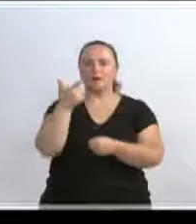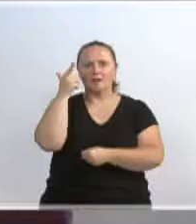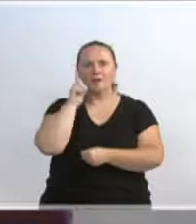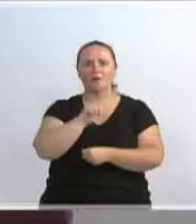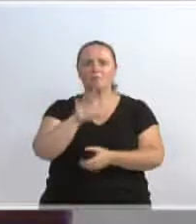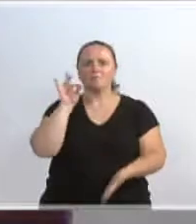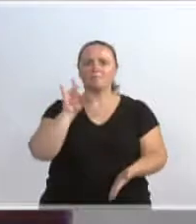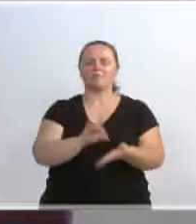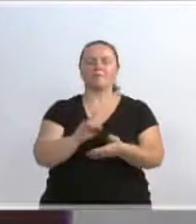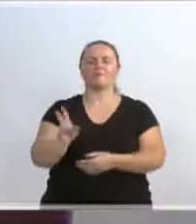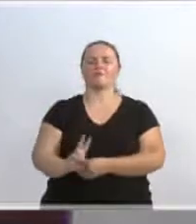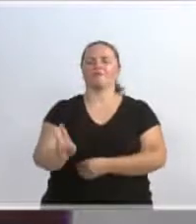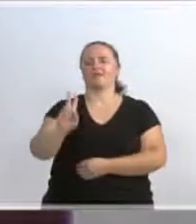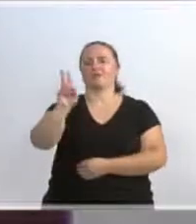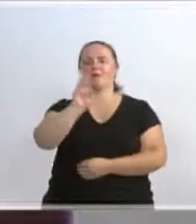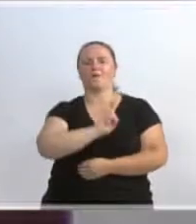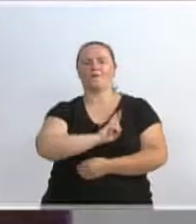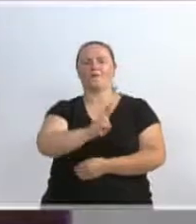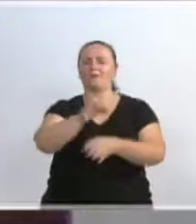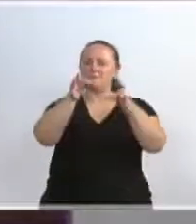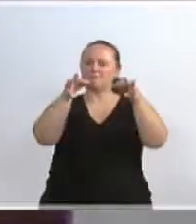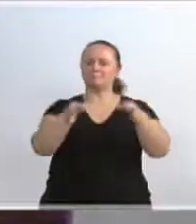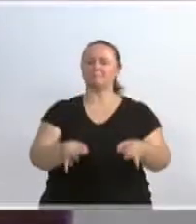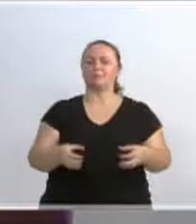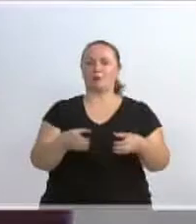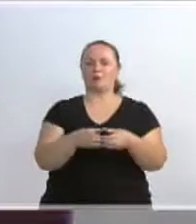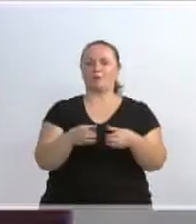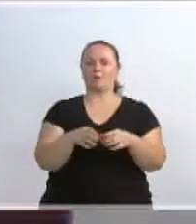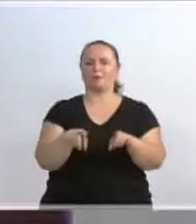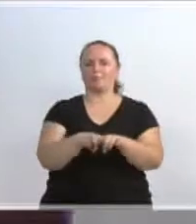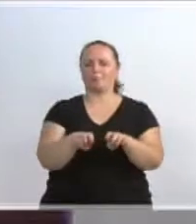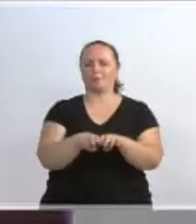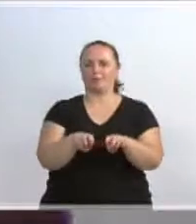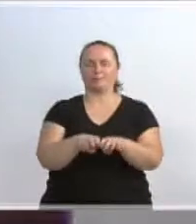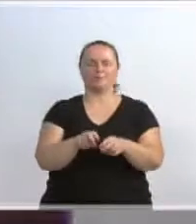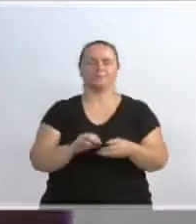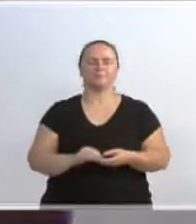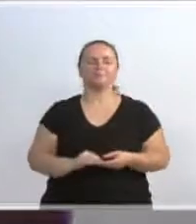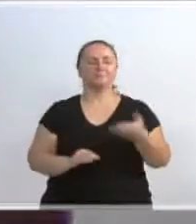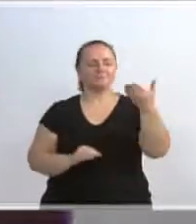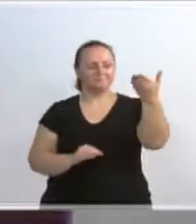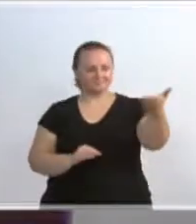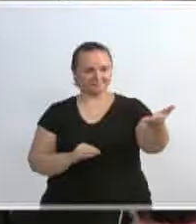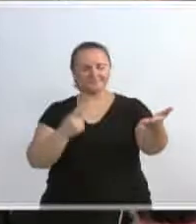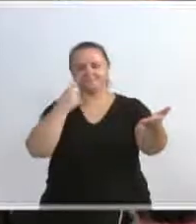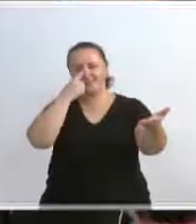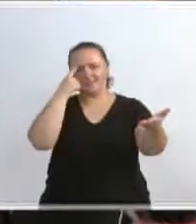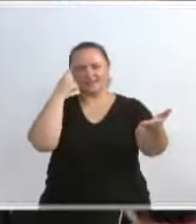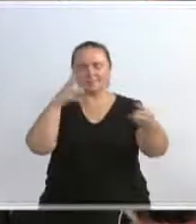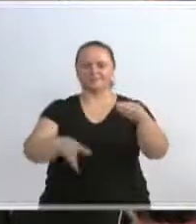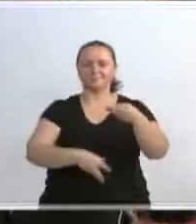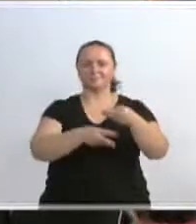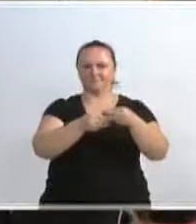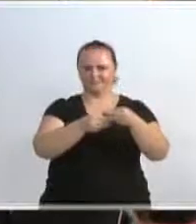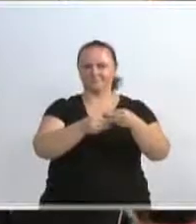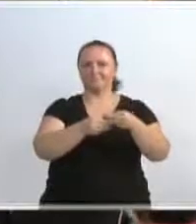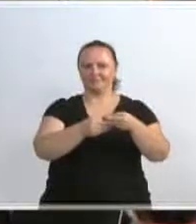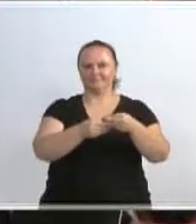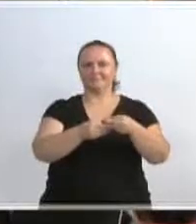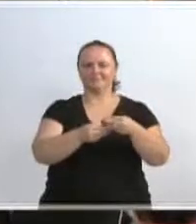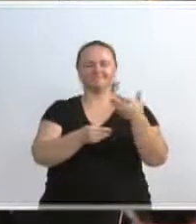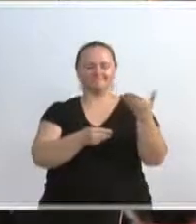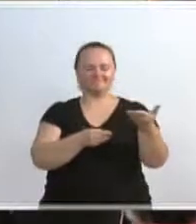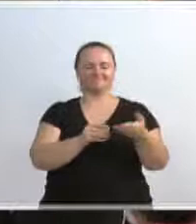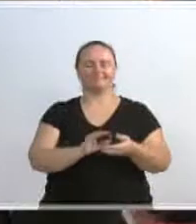possa ser bem representado com essa equipe de futsal. Com o maior prazer, Ito. Concedo a parte, novo vereador. Concedo a parte ao vereador